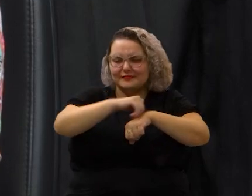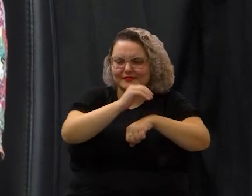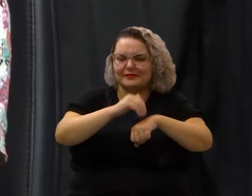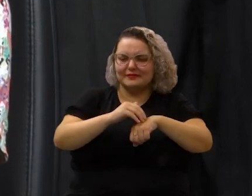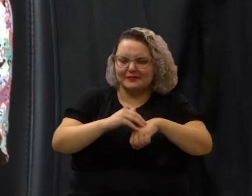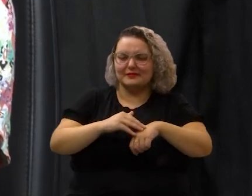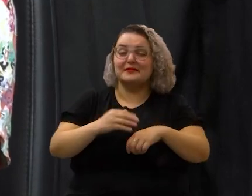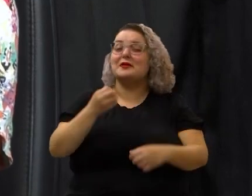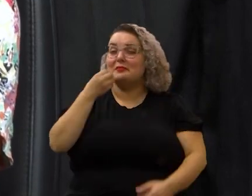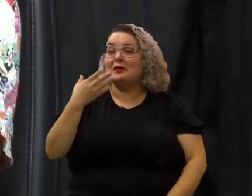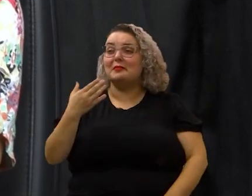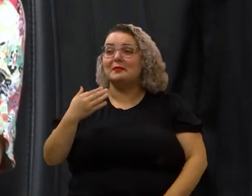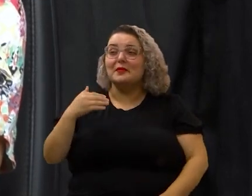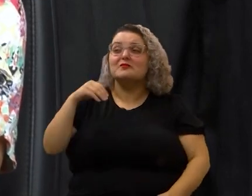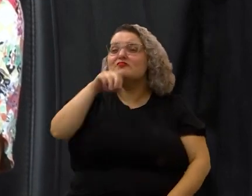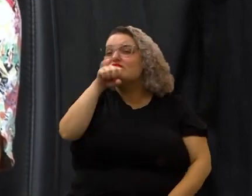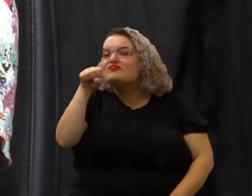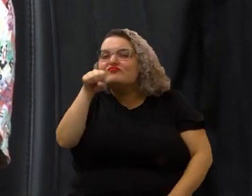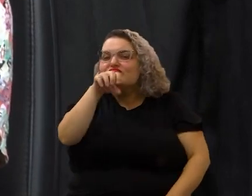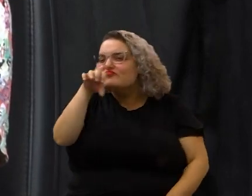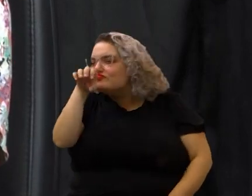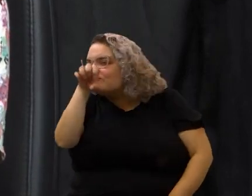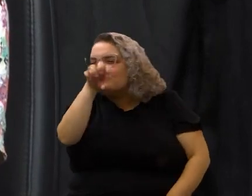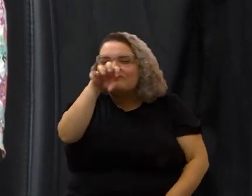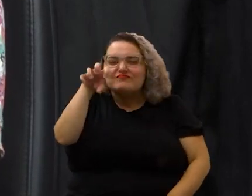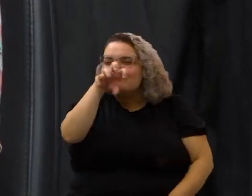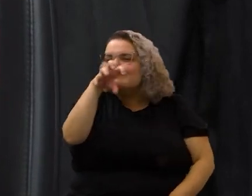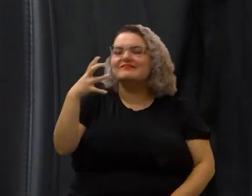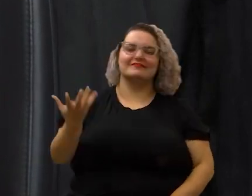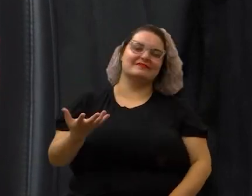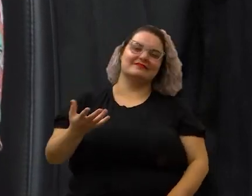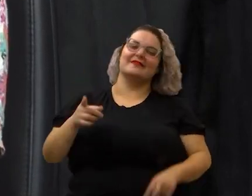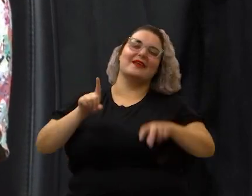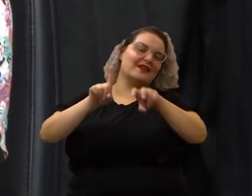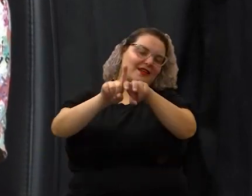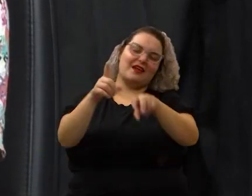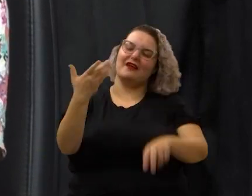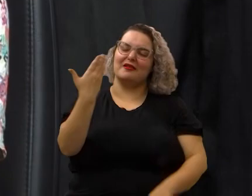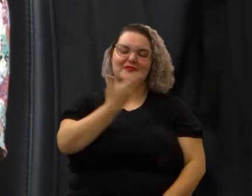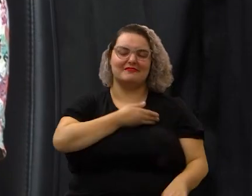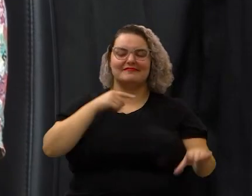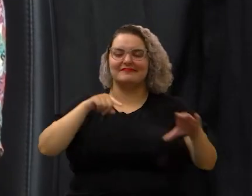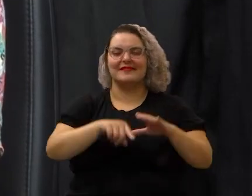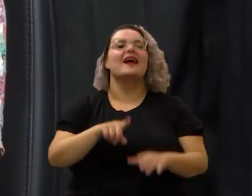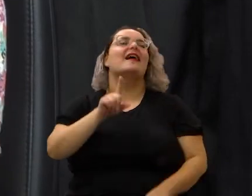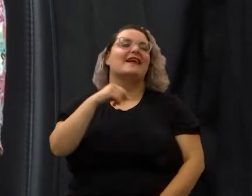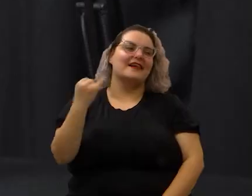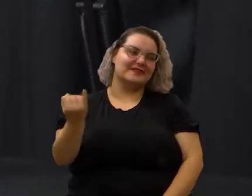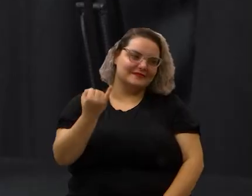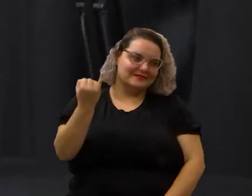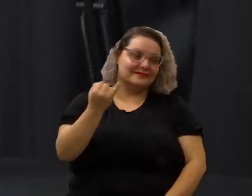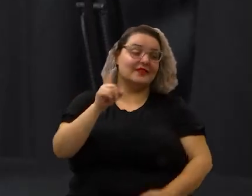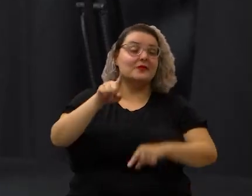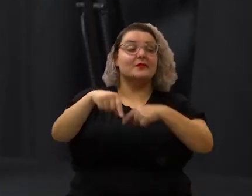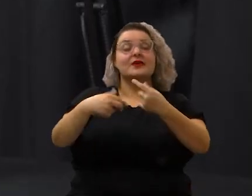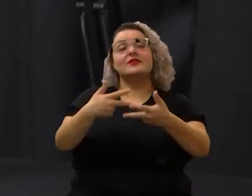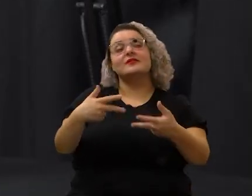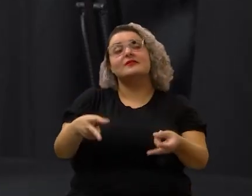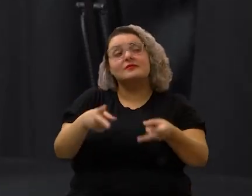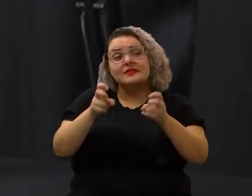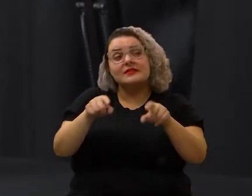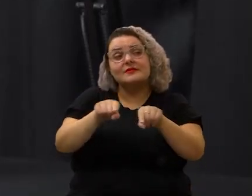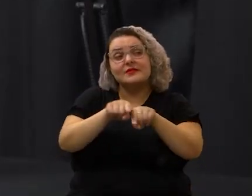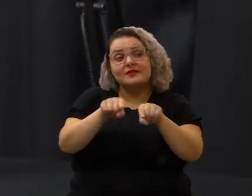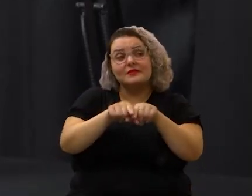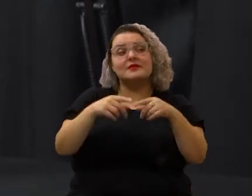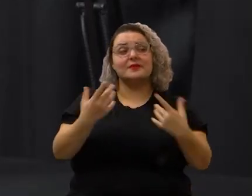cara, né? Vem, vê se tá bem, vai conferir se tá bem. Ele é um super parceiro. Isso é importante. Outra coisa que a